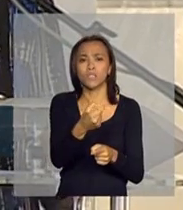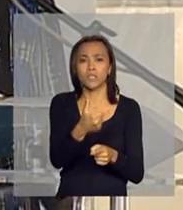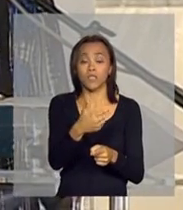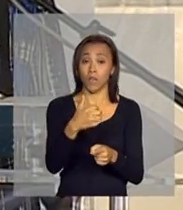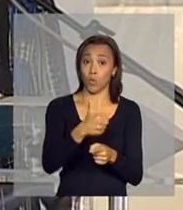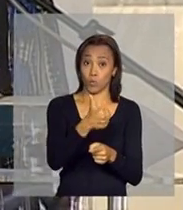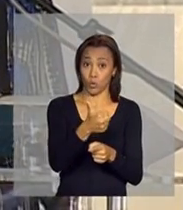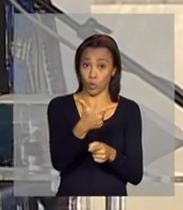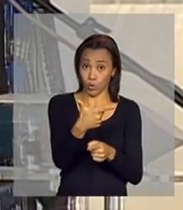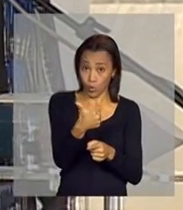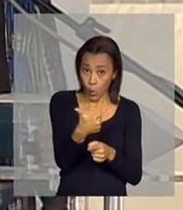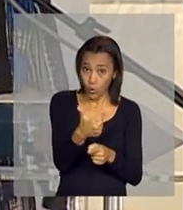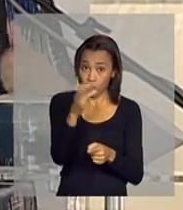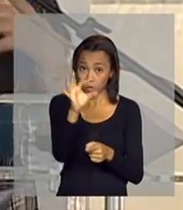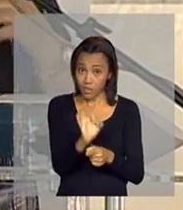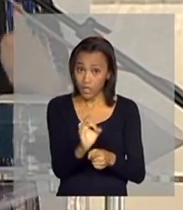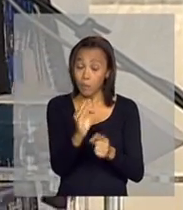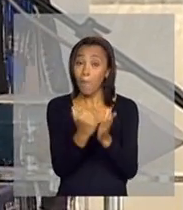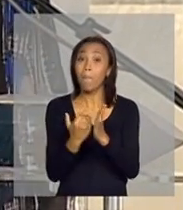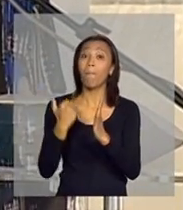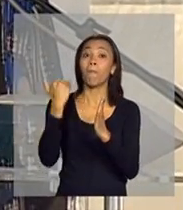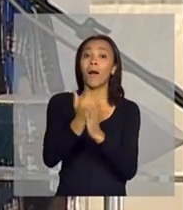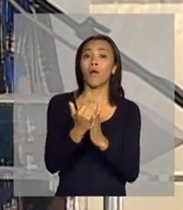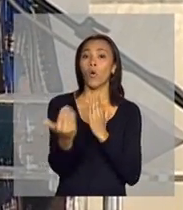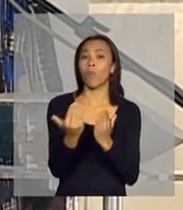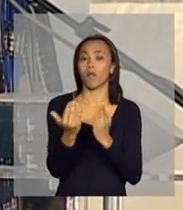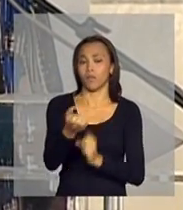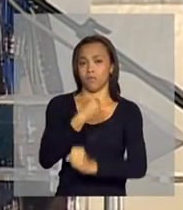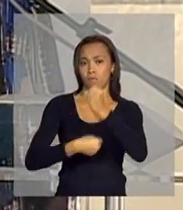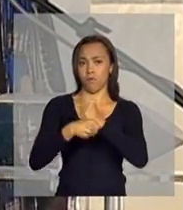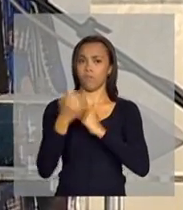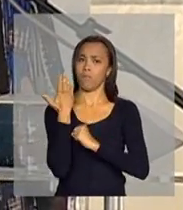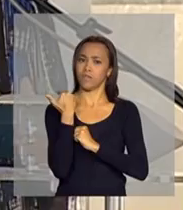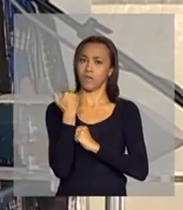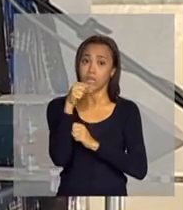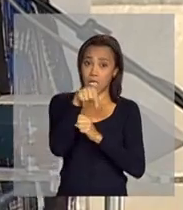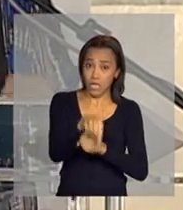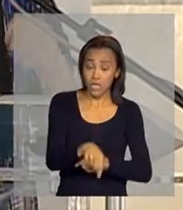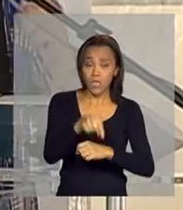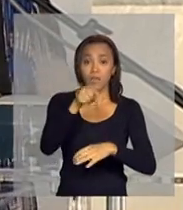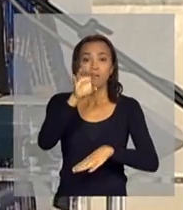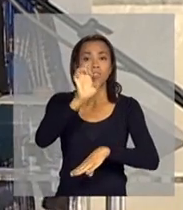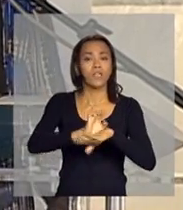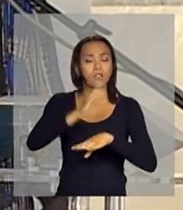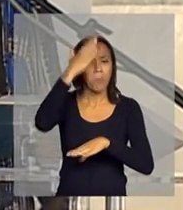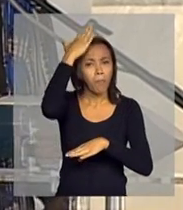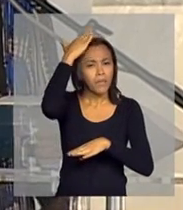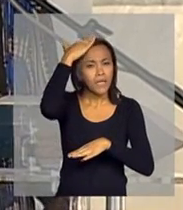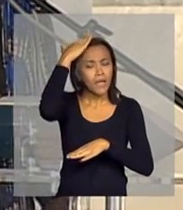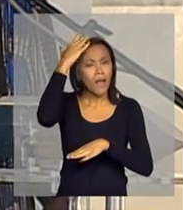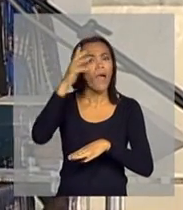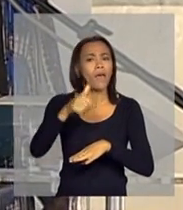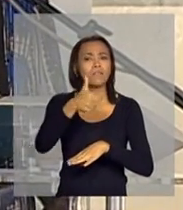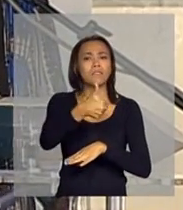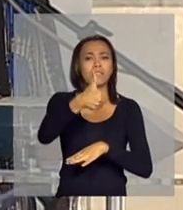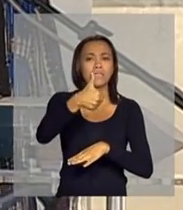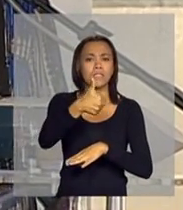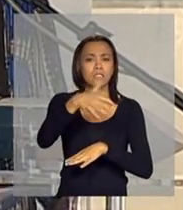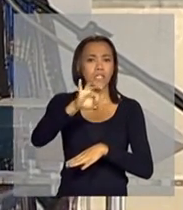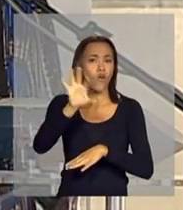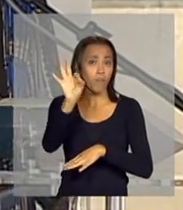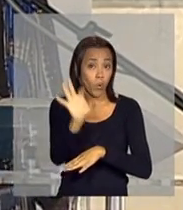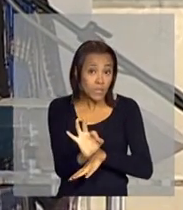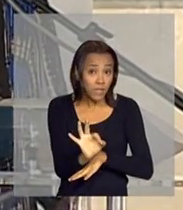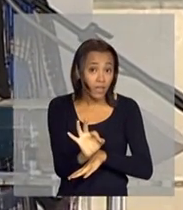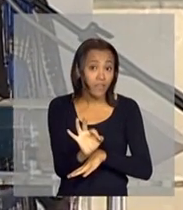que no ano passado. E o Paraná deverá responder por 19% da